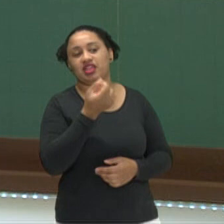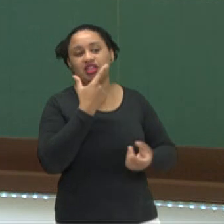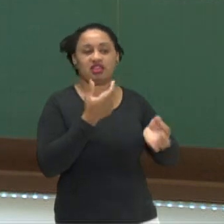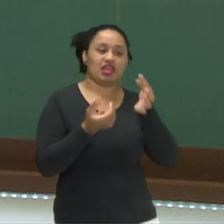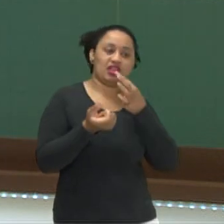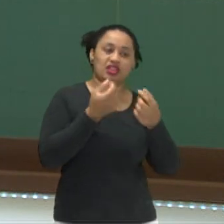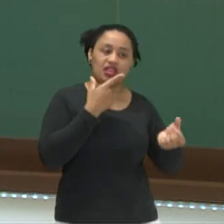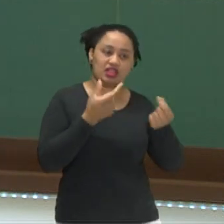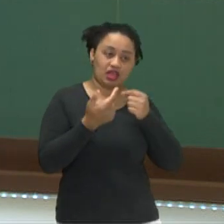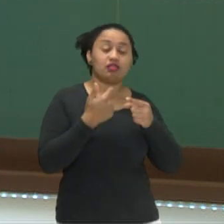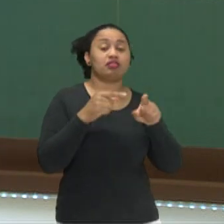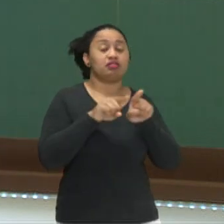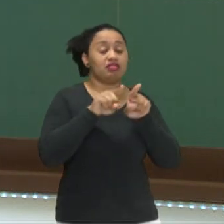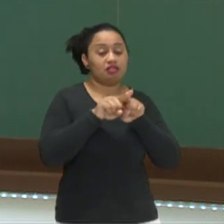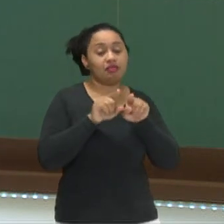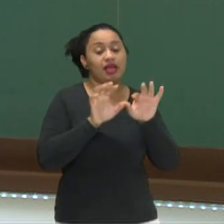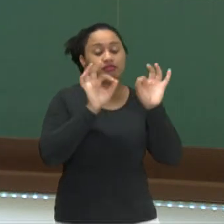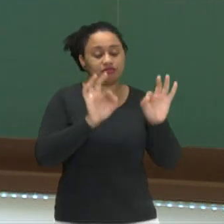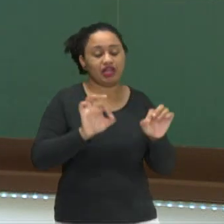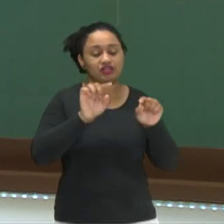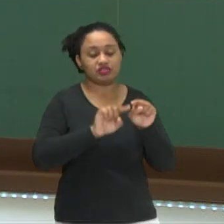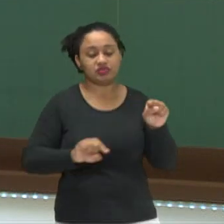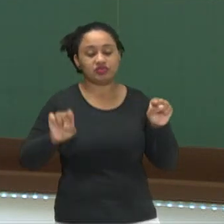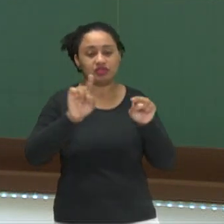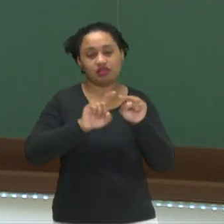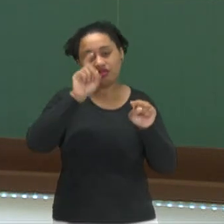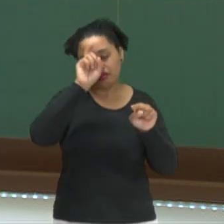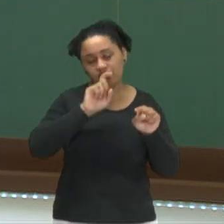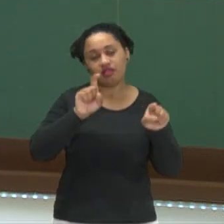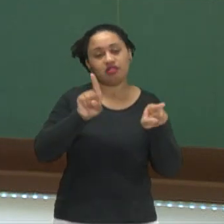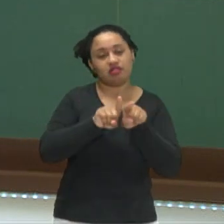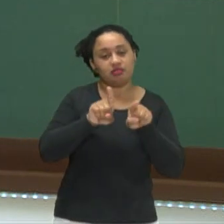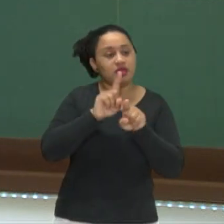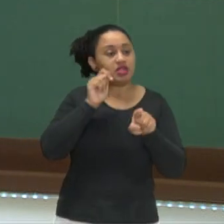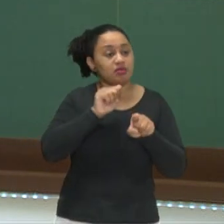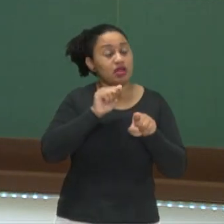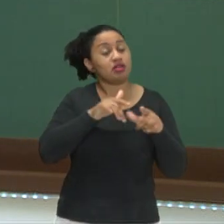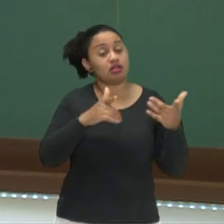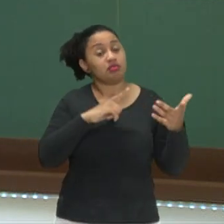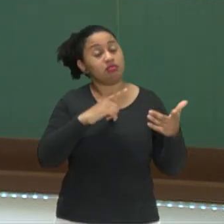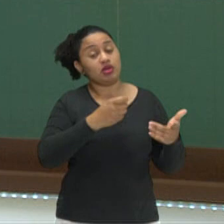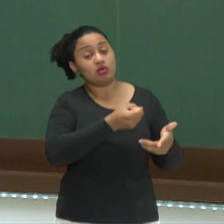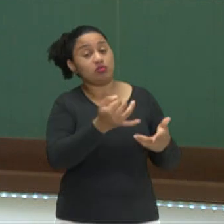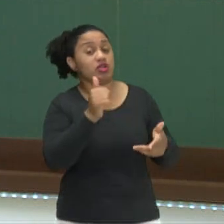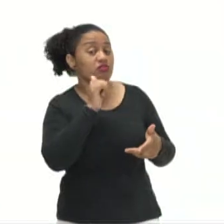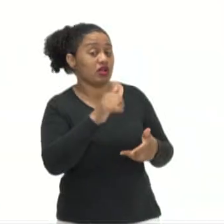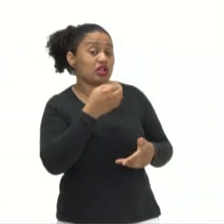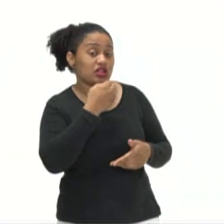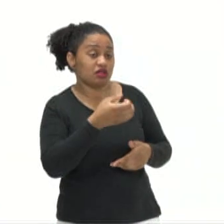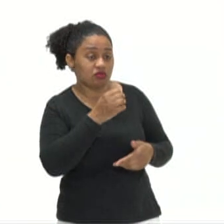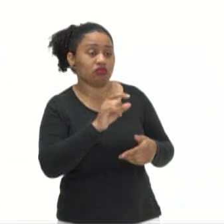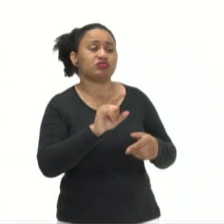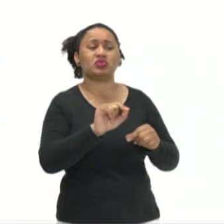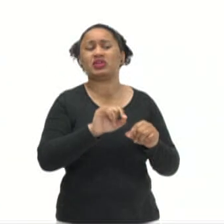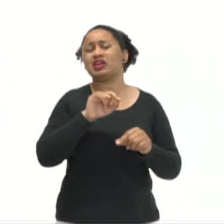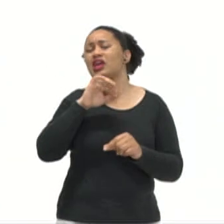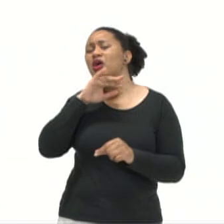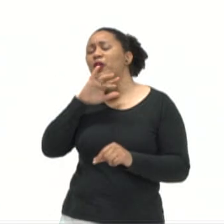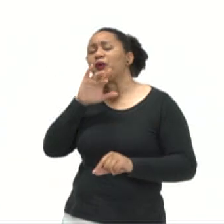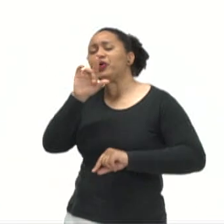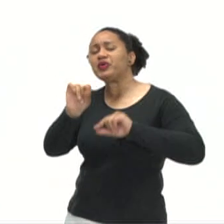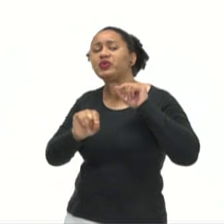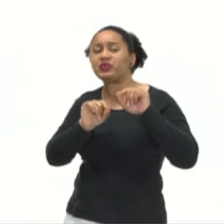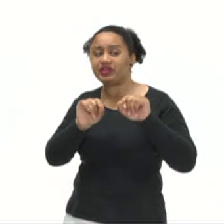utilizar, regula muitas vezes o ciclo menstrual da mulher também, então para algumas mulheres acaba sendo bom. E o que ela tem de